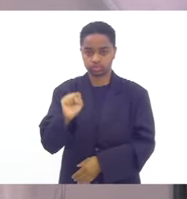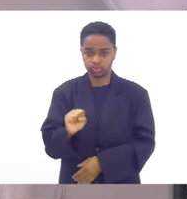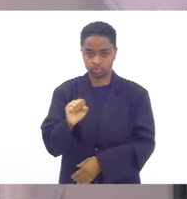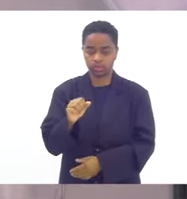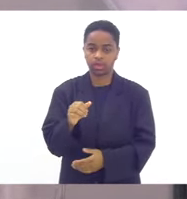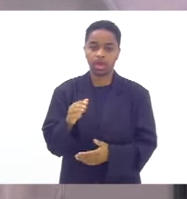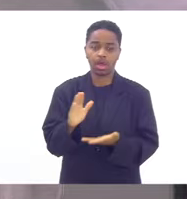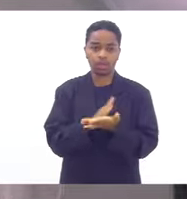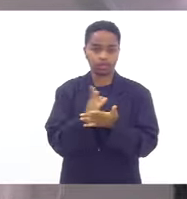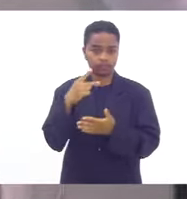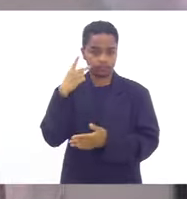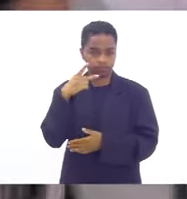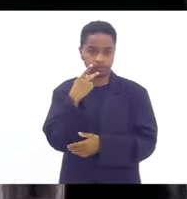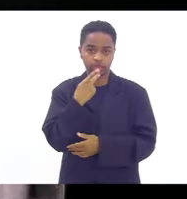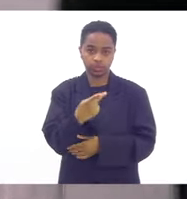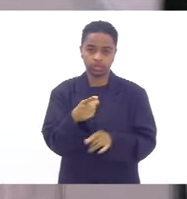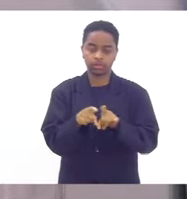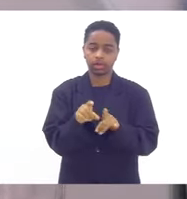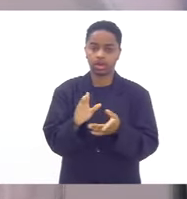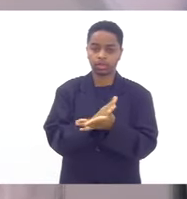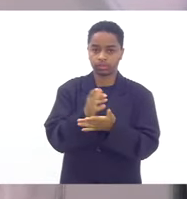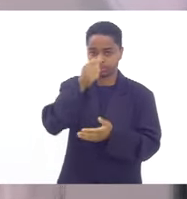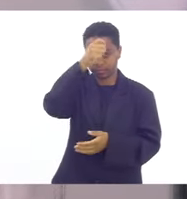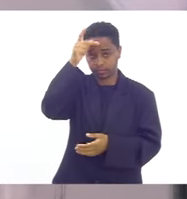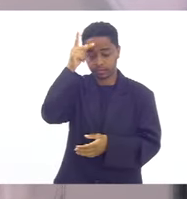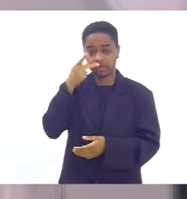alguns vereadores e alguns prefeitos amigos, chegou a sair do grupo de prefeitos